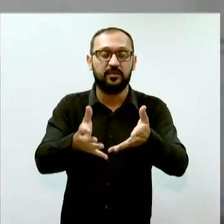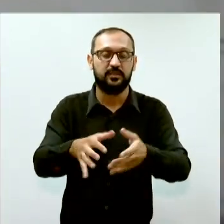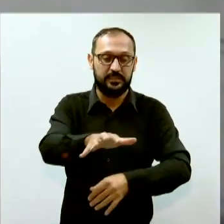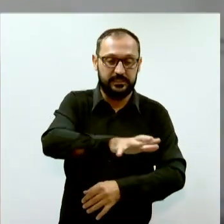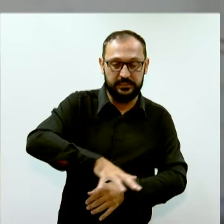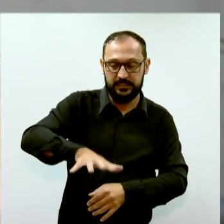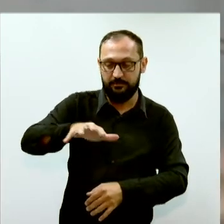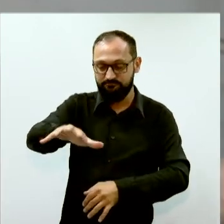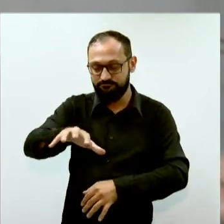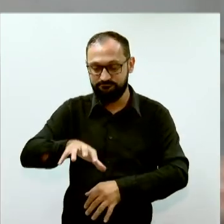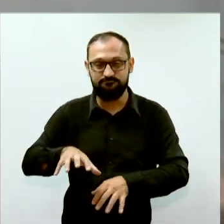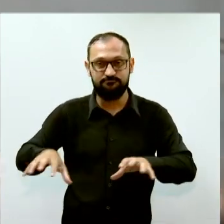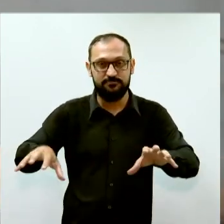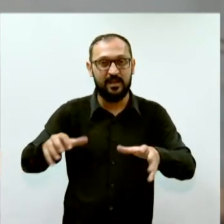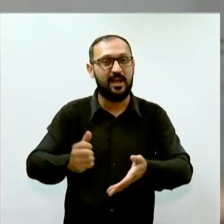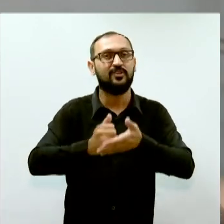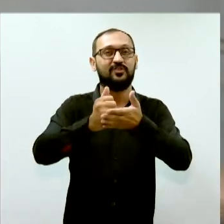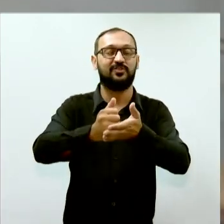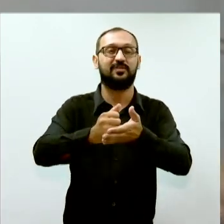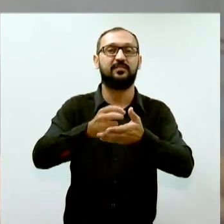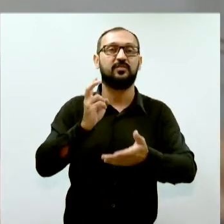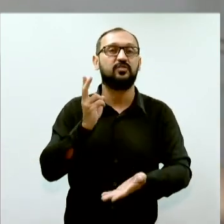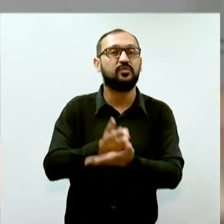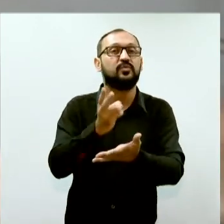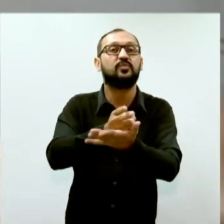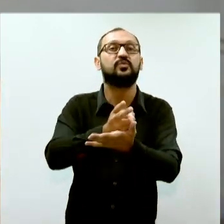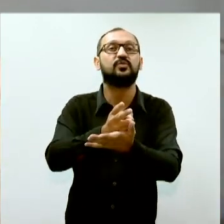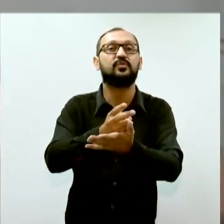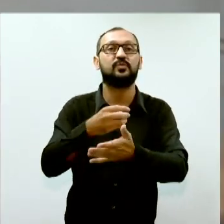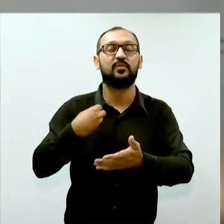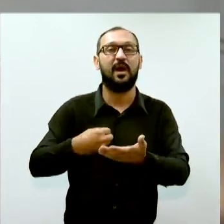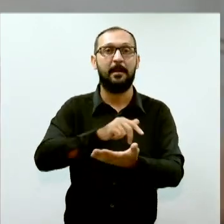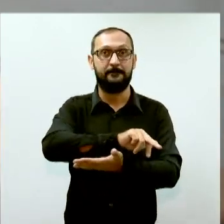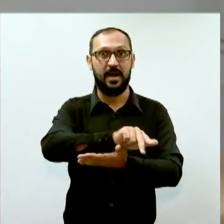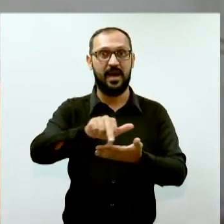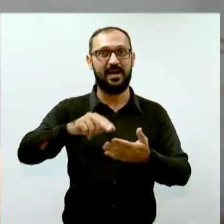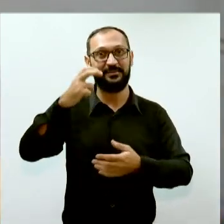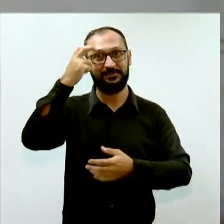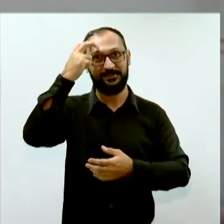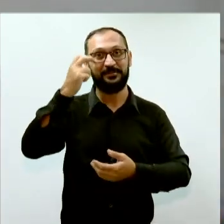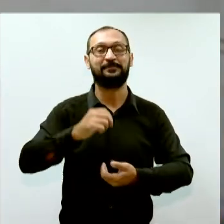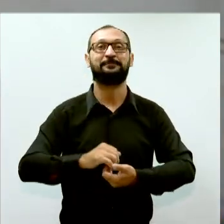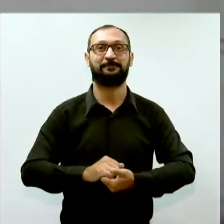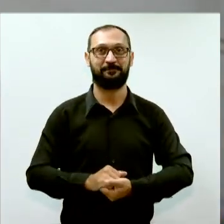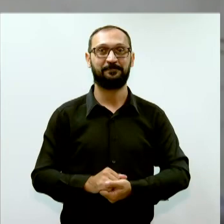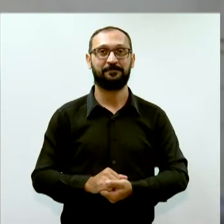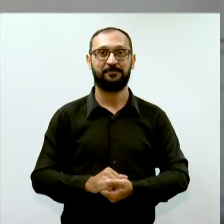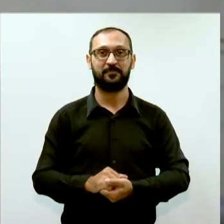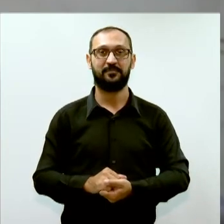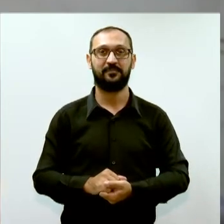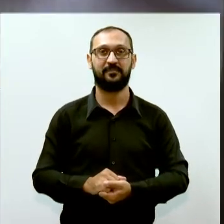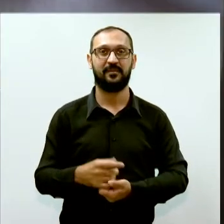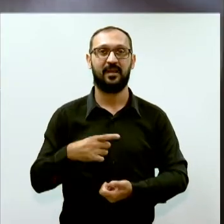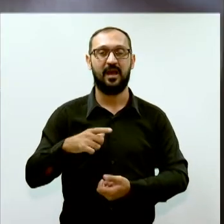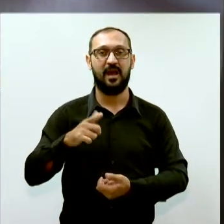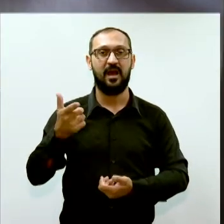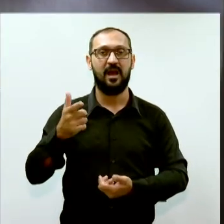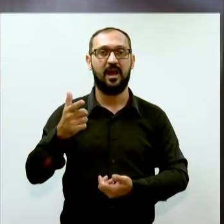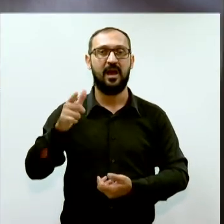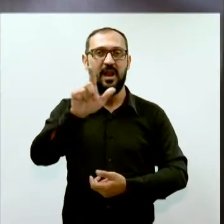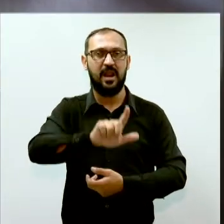microbiomas, está contemplando uma manutenção de uma certa diversidade cultural.